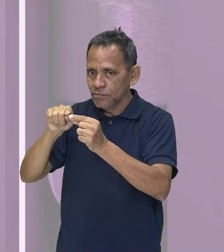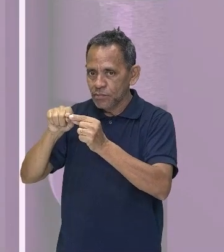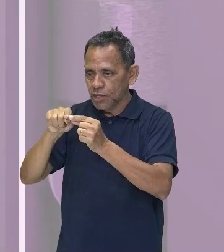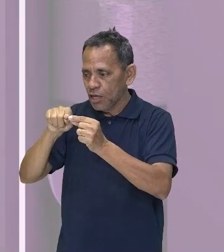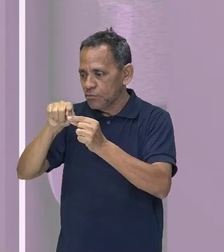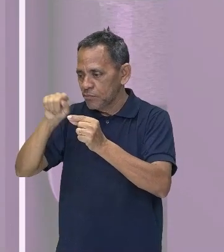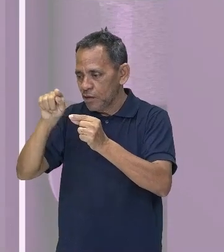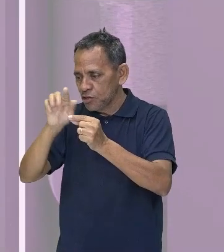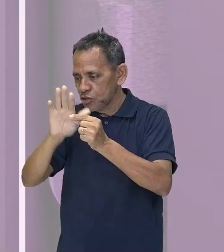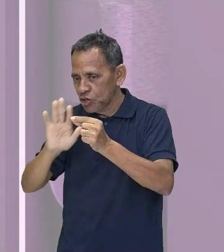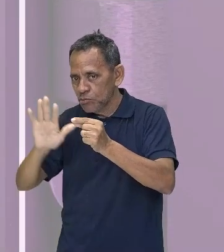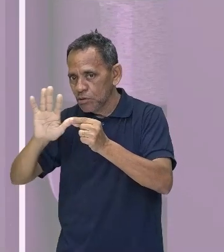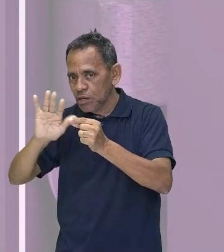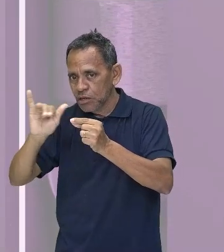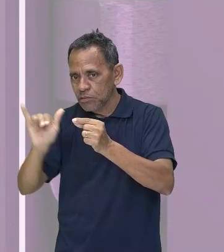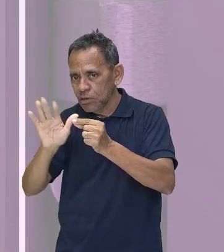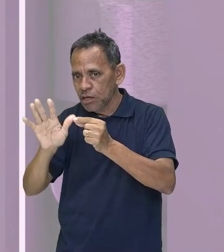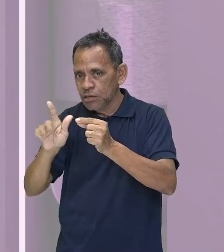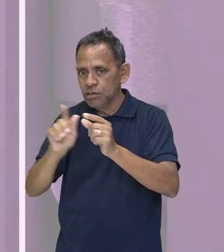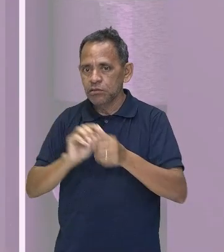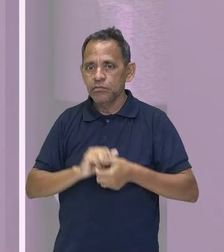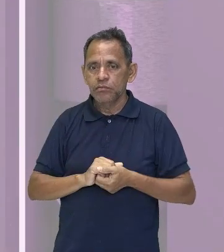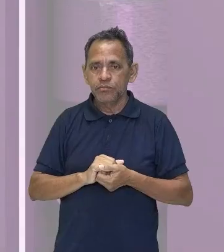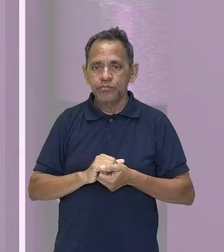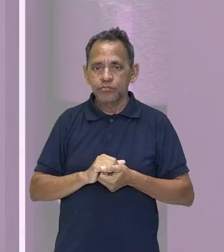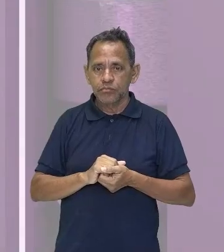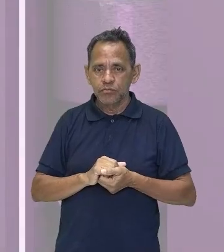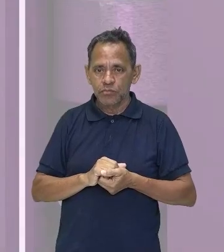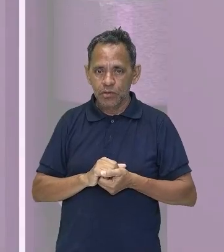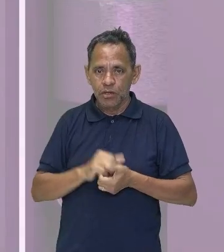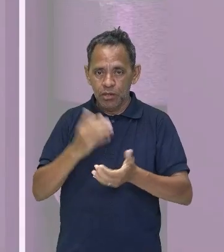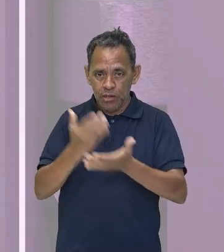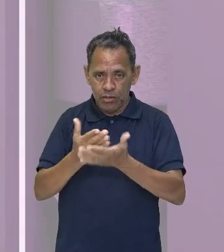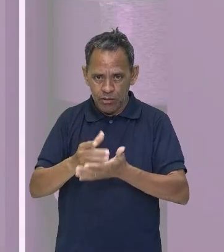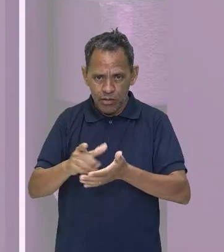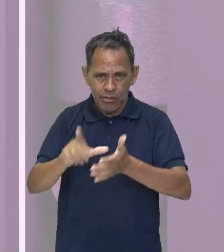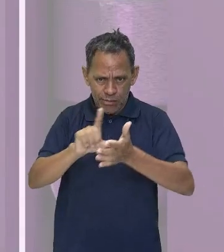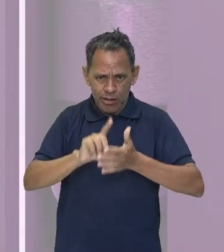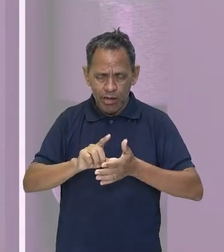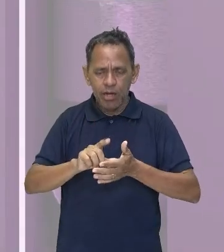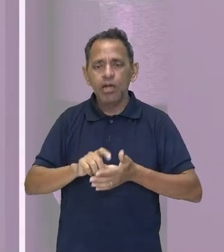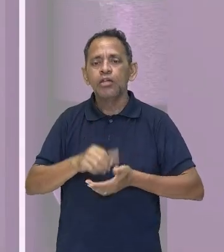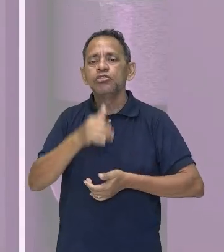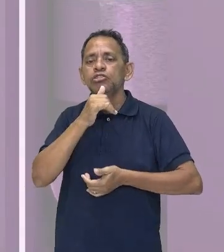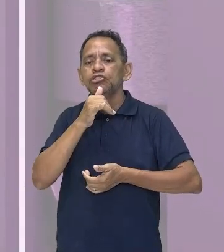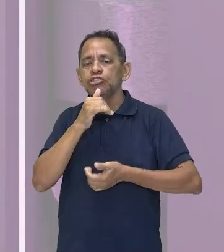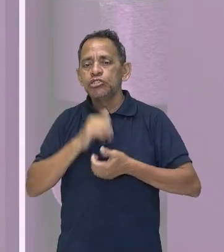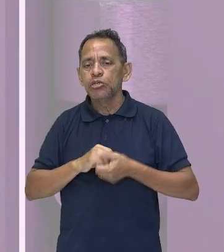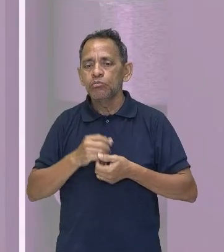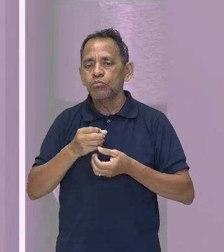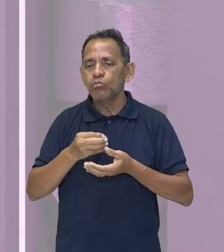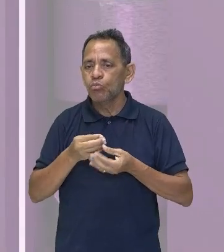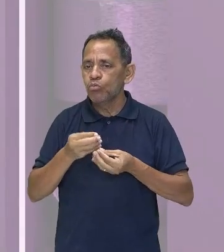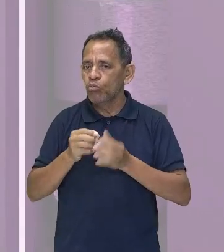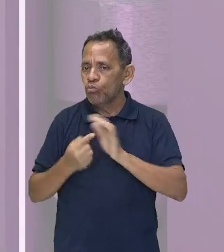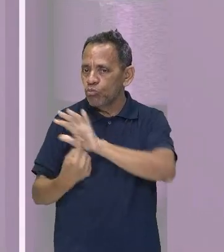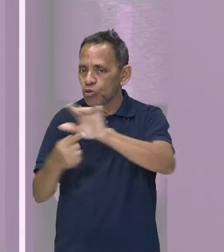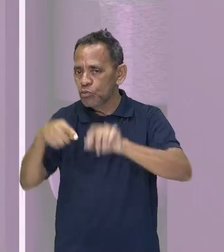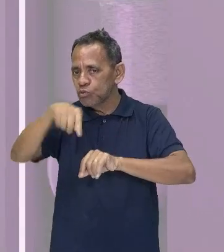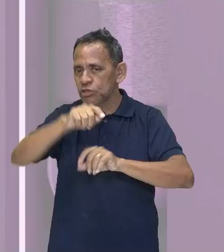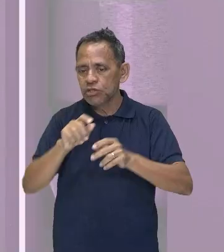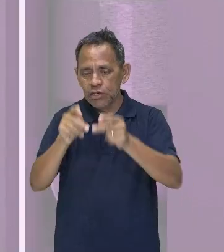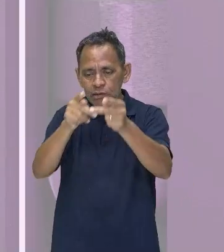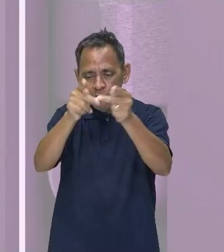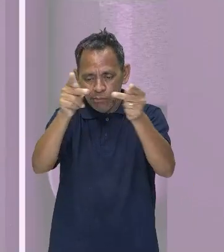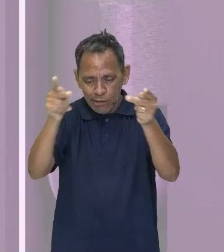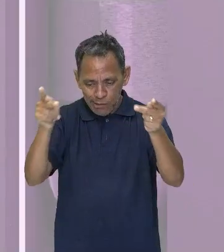bom? Então, na última aula eu dei um exemplo para vocês da pizza, né? Toda a pizza é um círculo. Agora, se você pegar